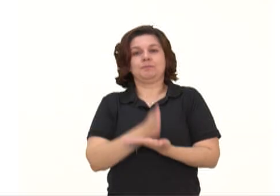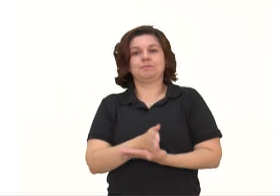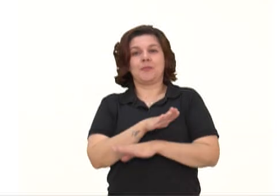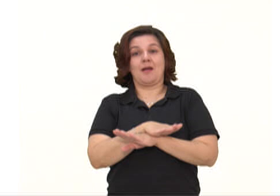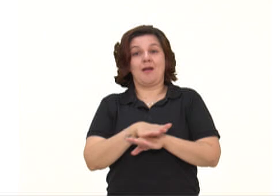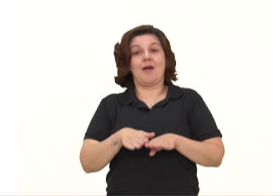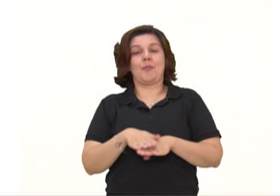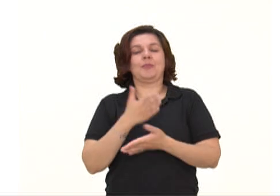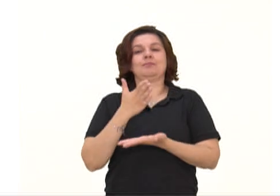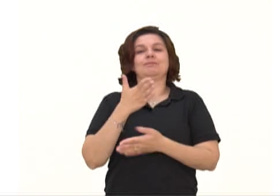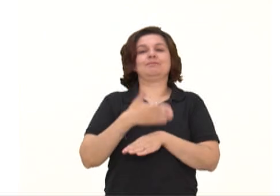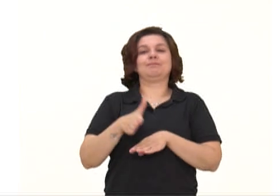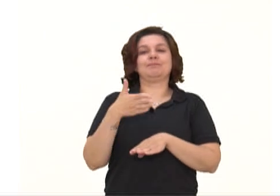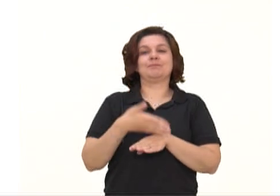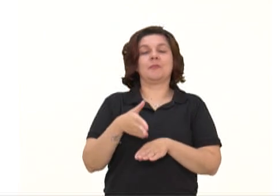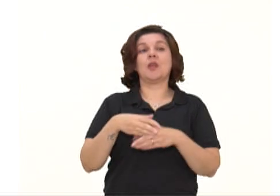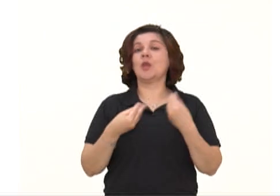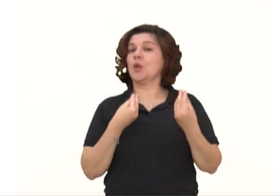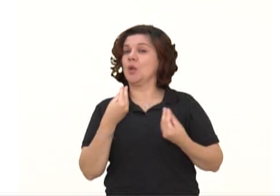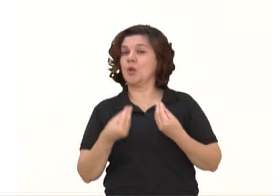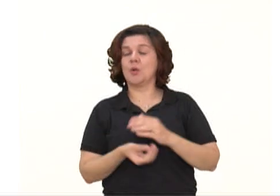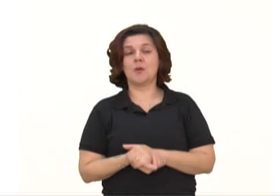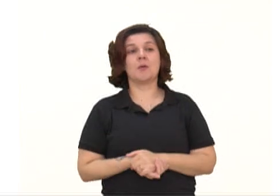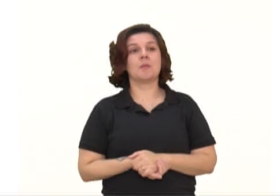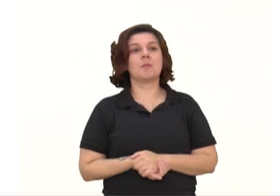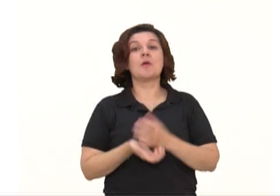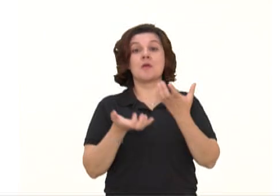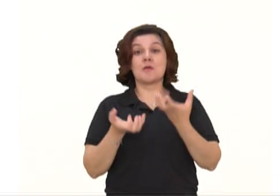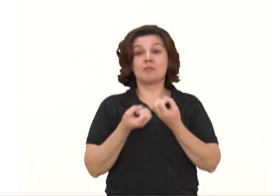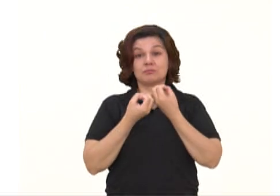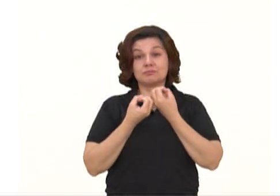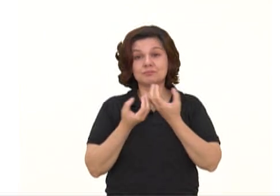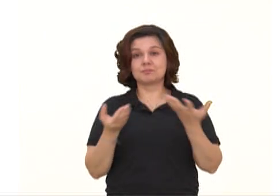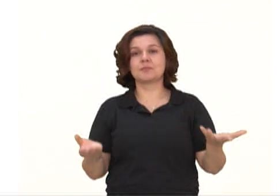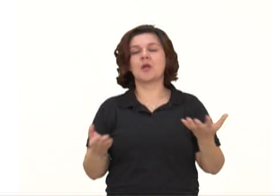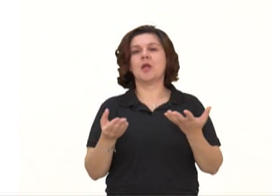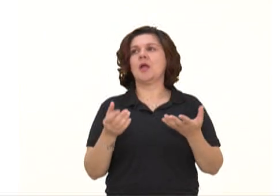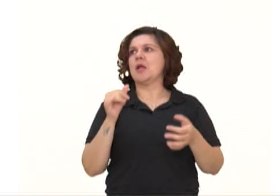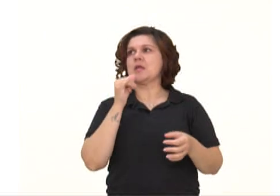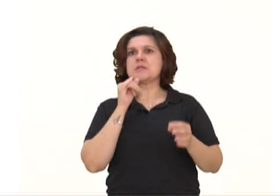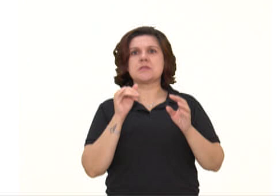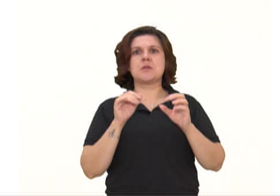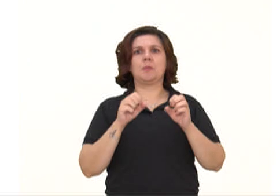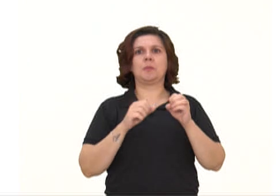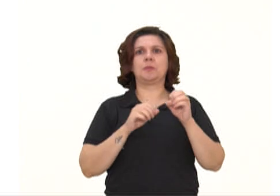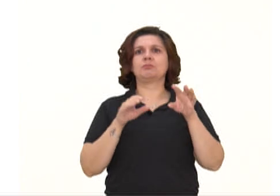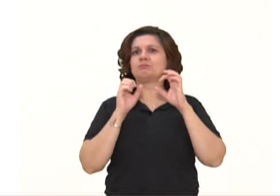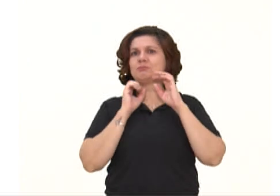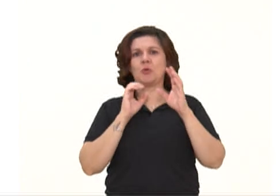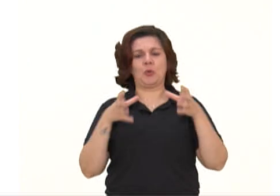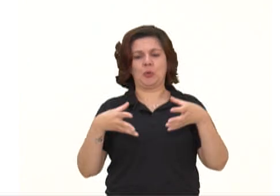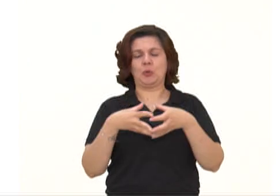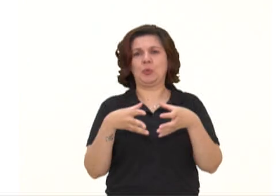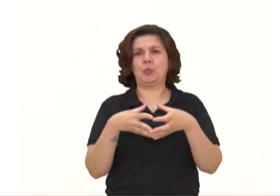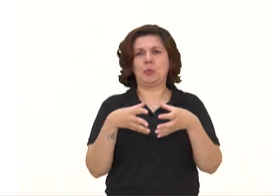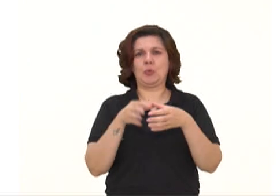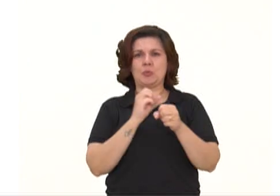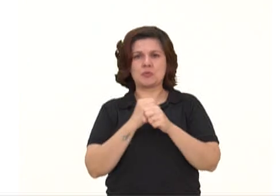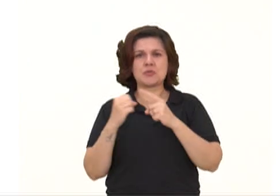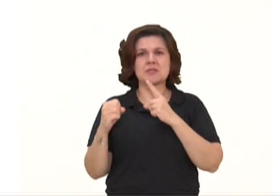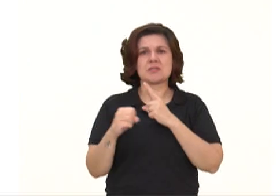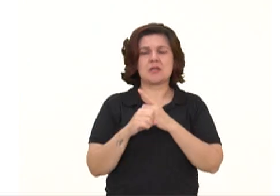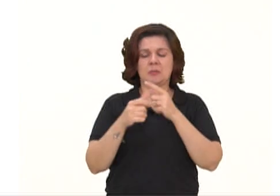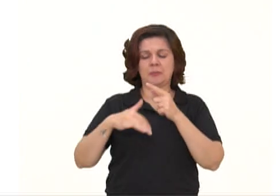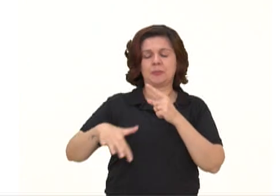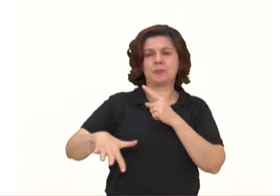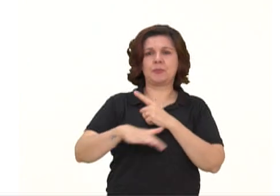a prática desses exercícios. E eu quero que vocês compartilhem através das redes sociais, com seus amigos, que vocês mandem no WhatsApp e compartilhem